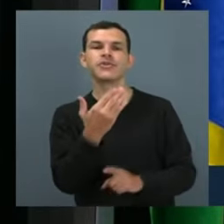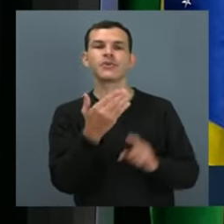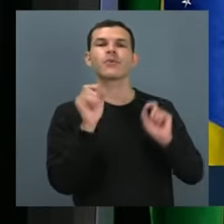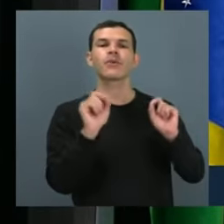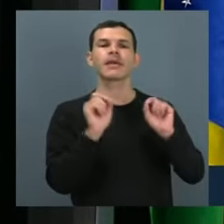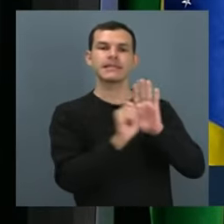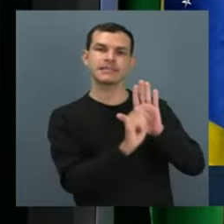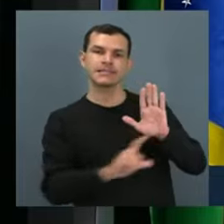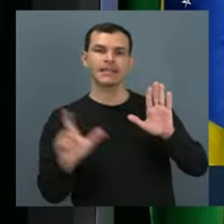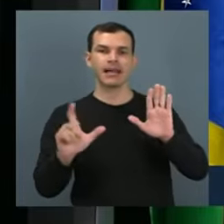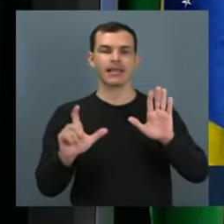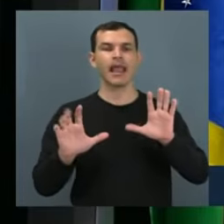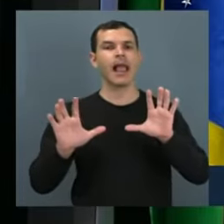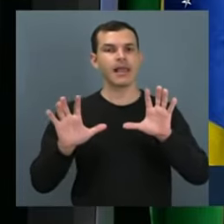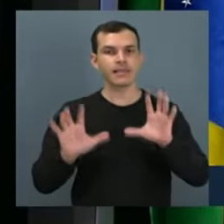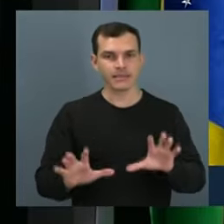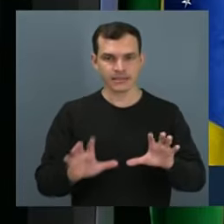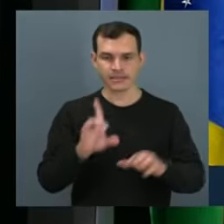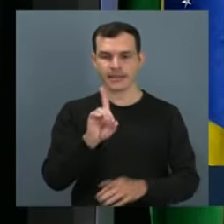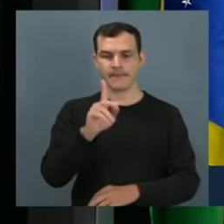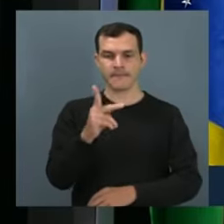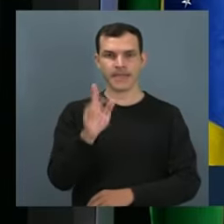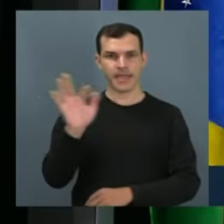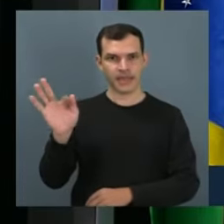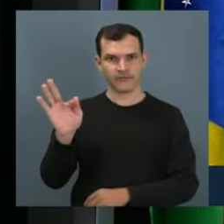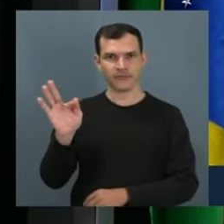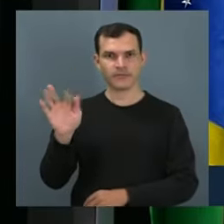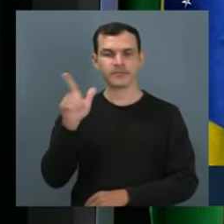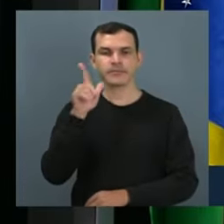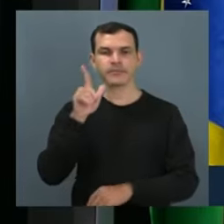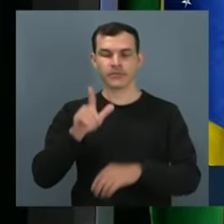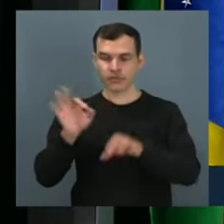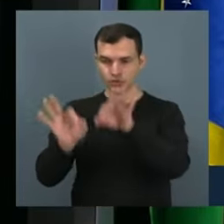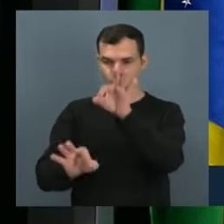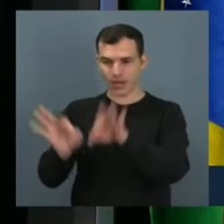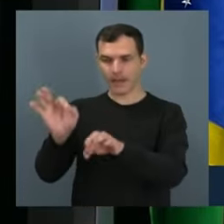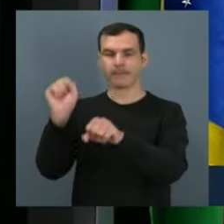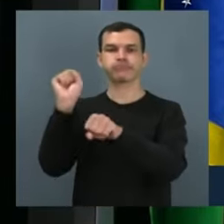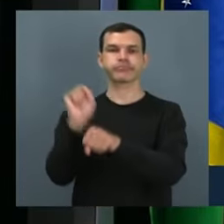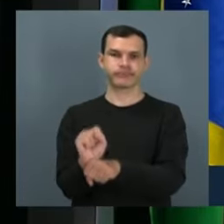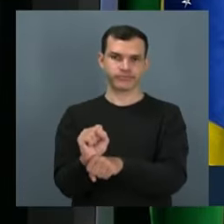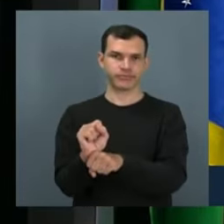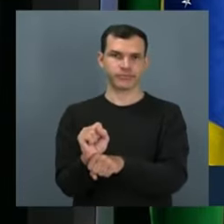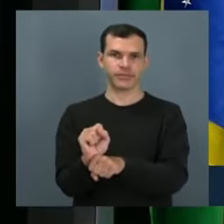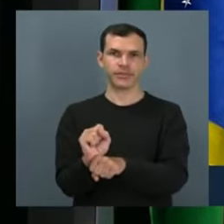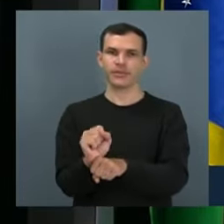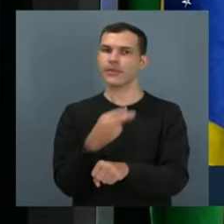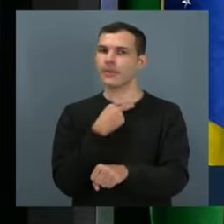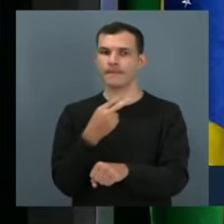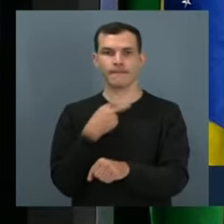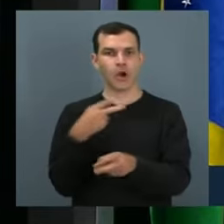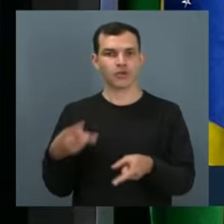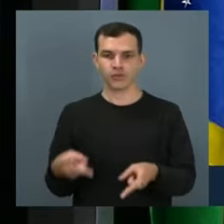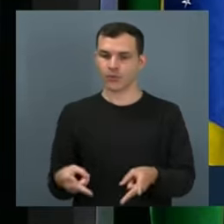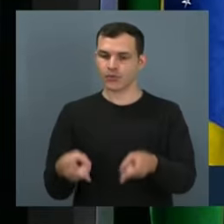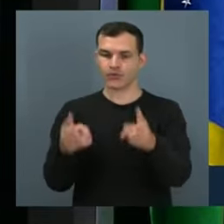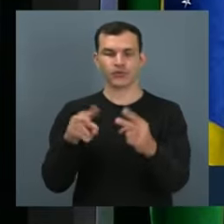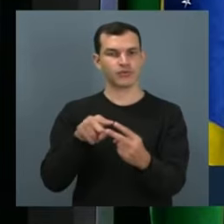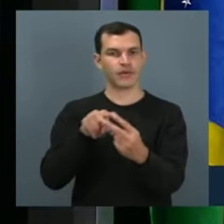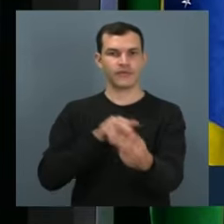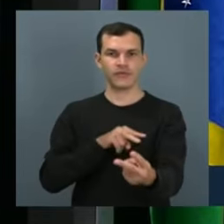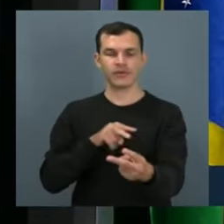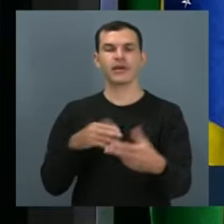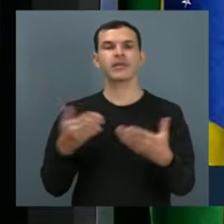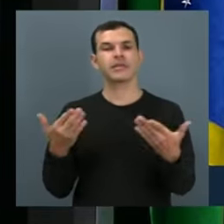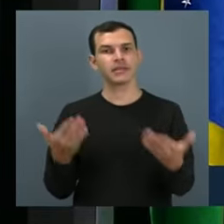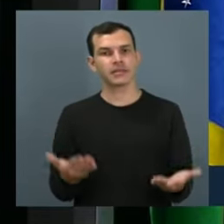Dessa forma, essa DPF teve seu julgamento interrompido, não podendo mais continuar de forma virtual, devendo,